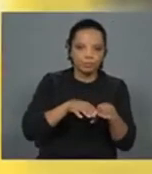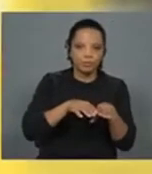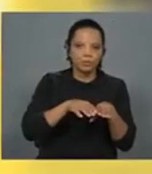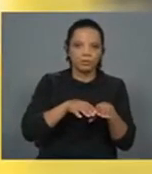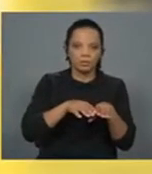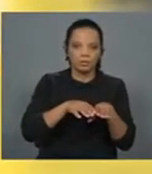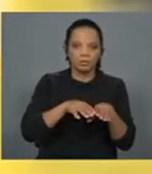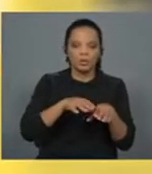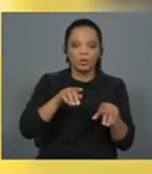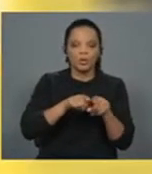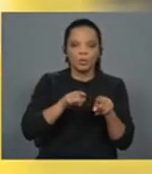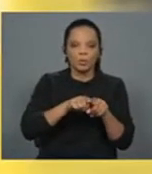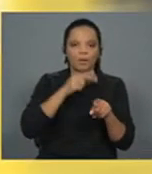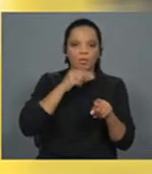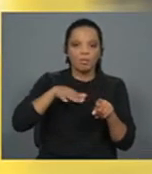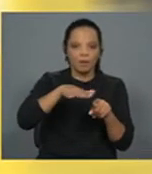em movimentos tectónicos.